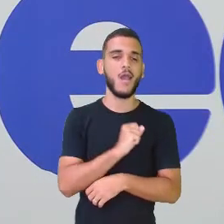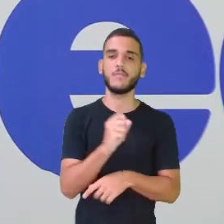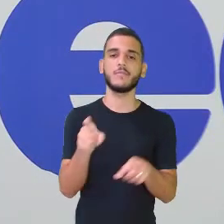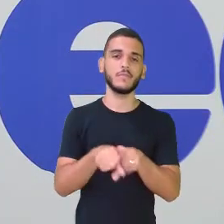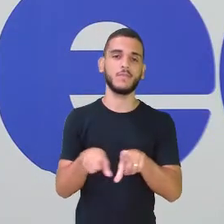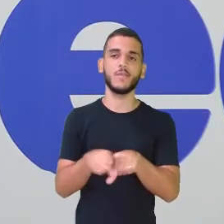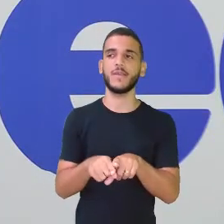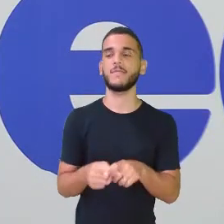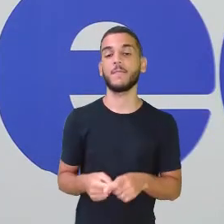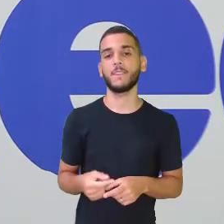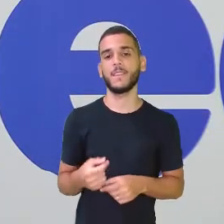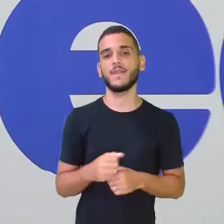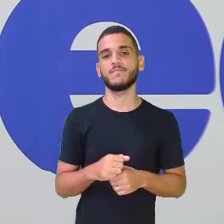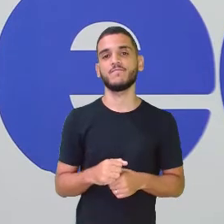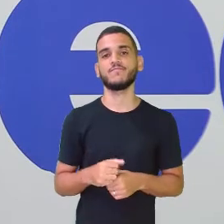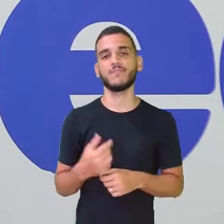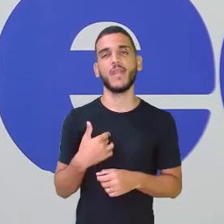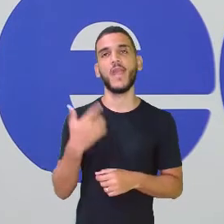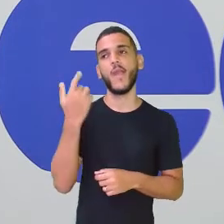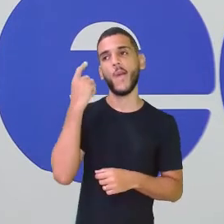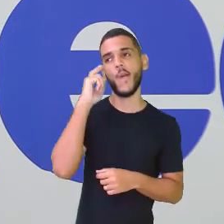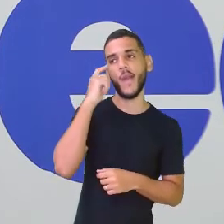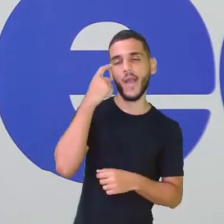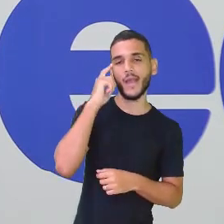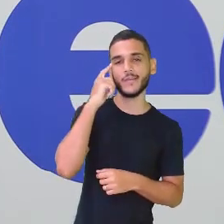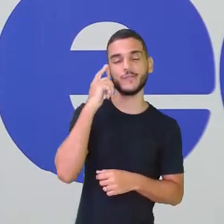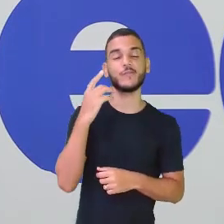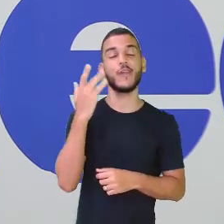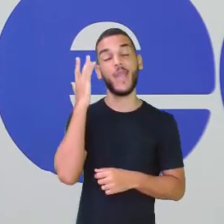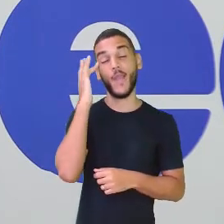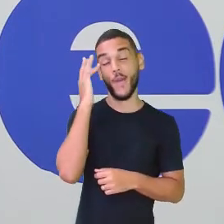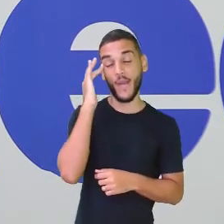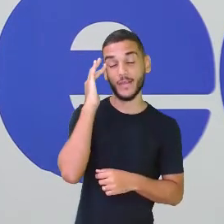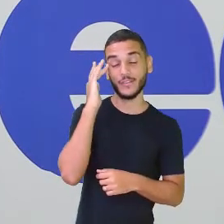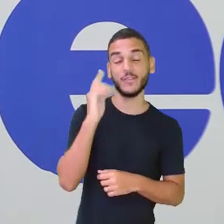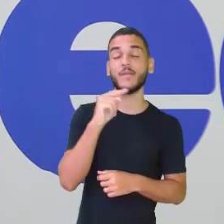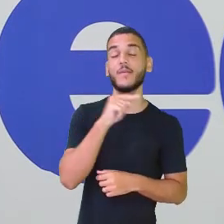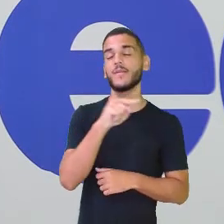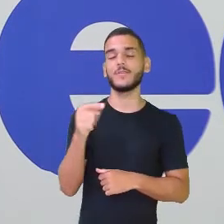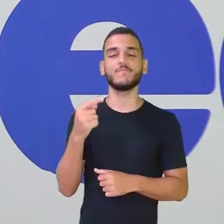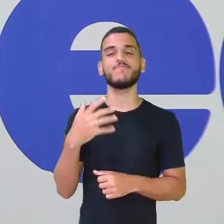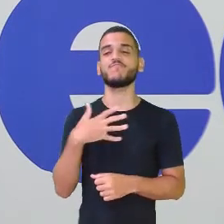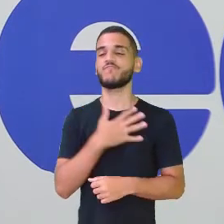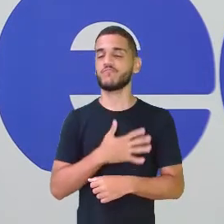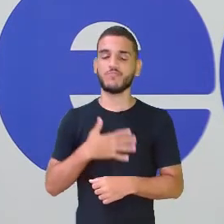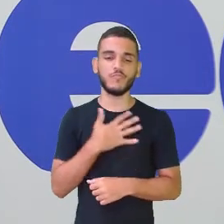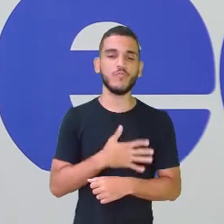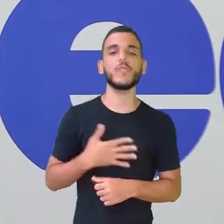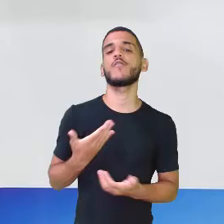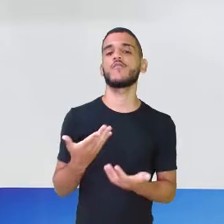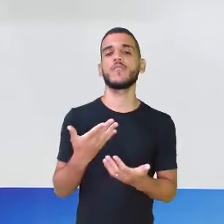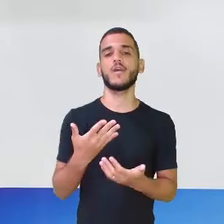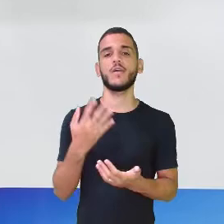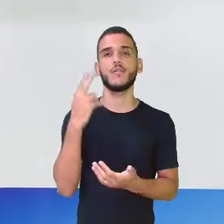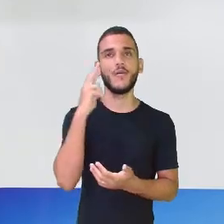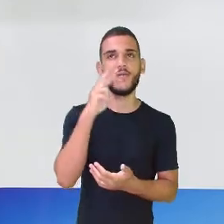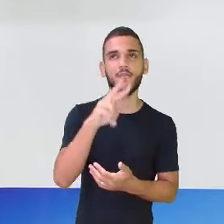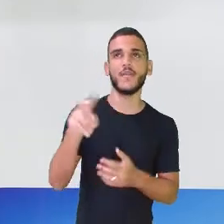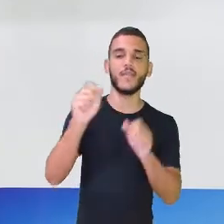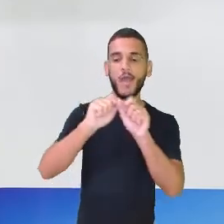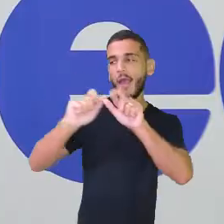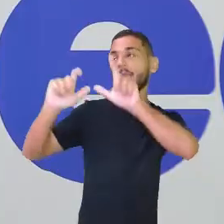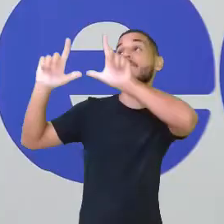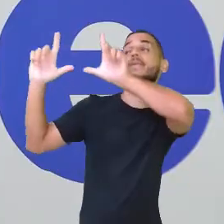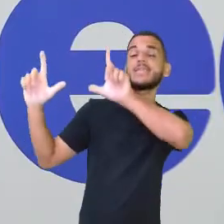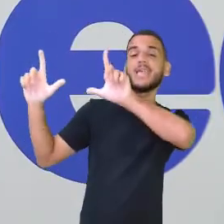e curtindo essa paisagem aí, viu? Mas Carlos citou aqui a praia e o pôr do sol. Então são as paisagens... Tá comigo, hein,